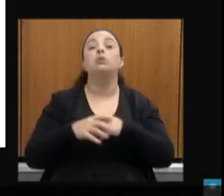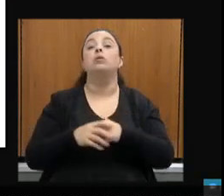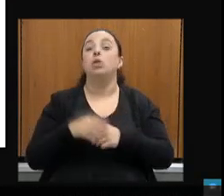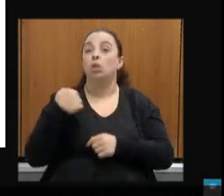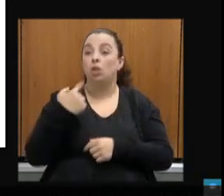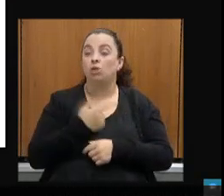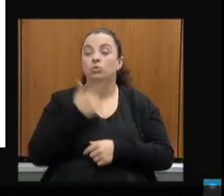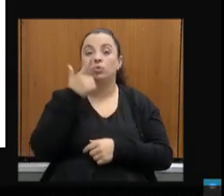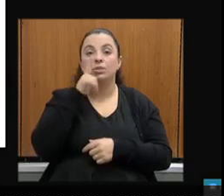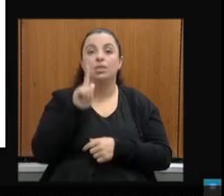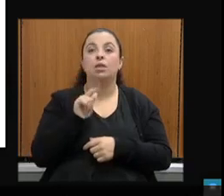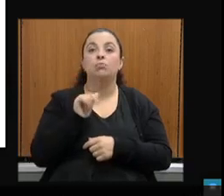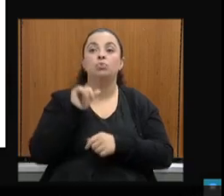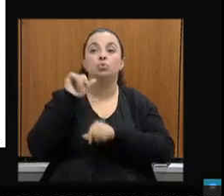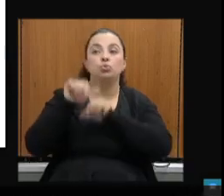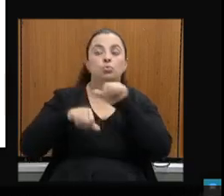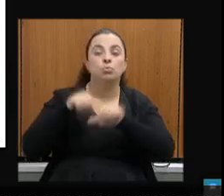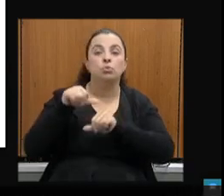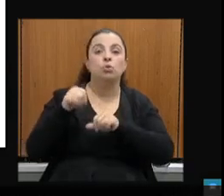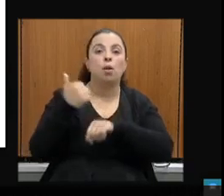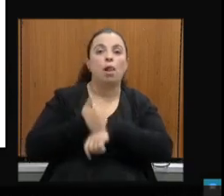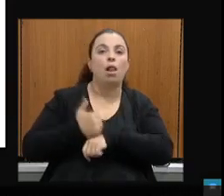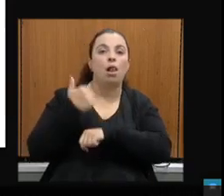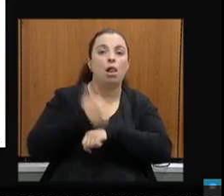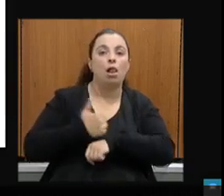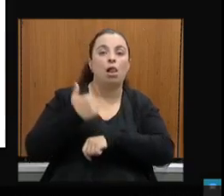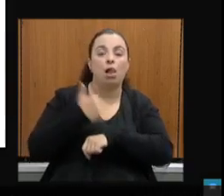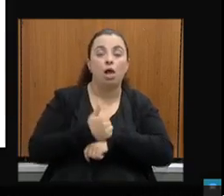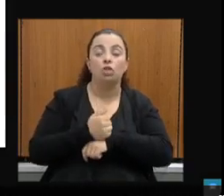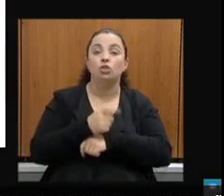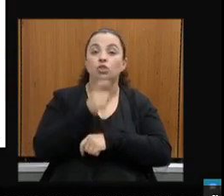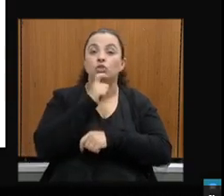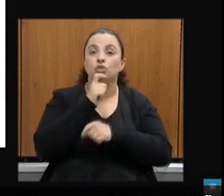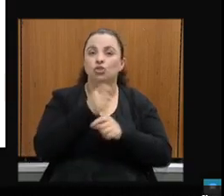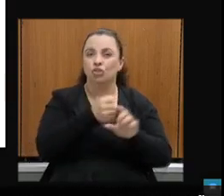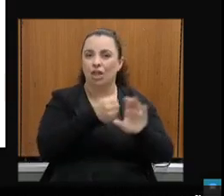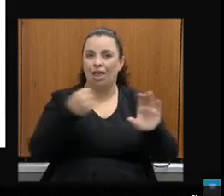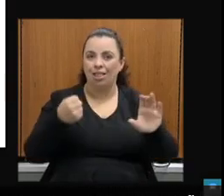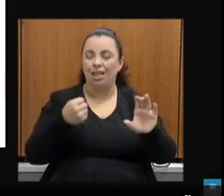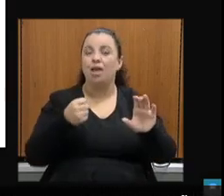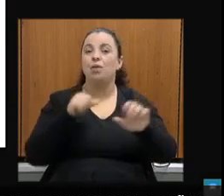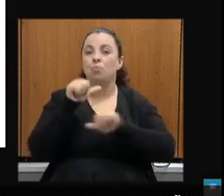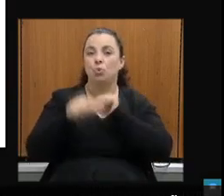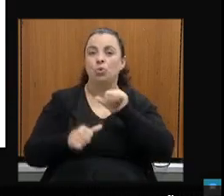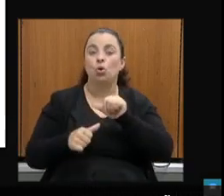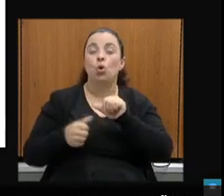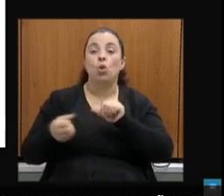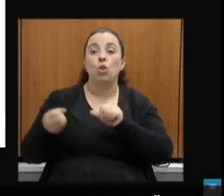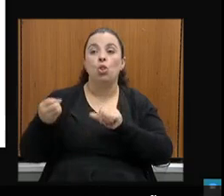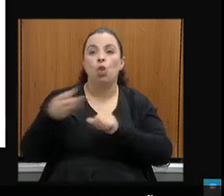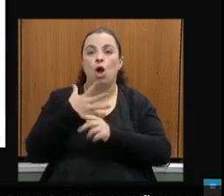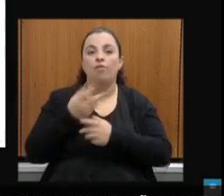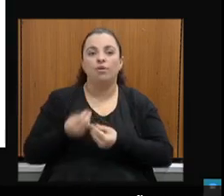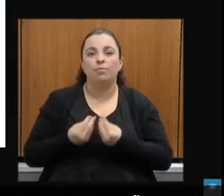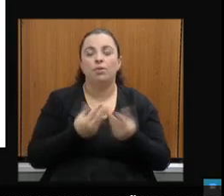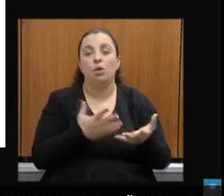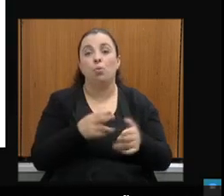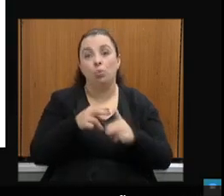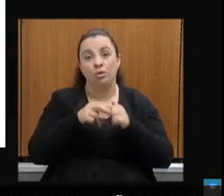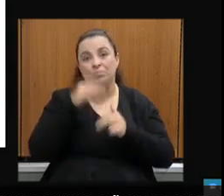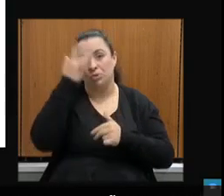e somente conseguimos substituir trocamos cinco mil geladeiras para a população diretamente atendida é pelas chuvas